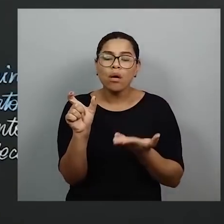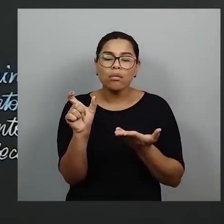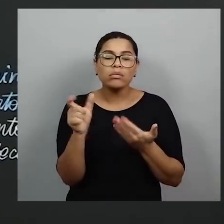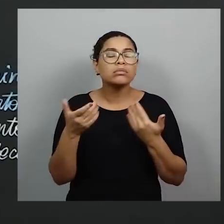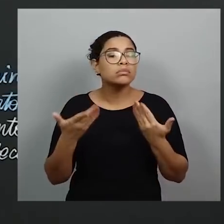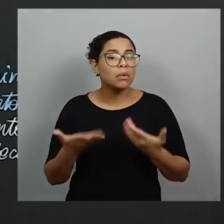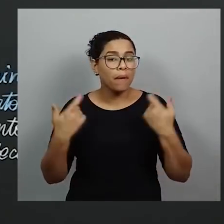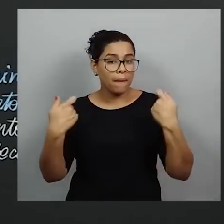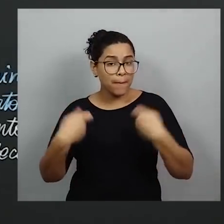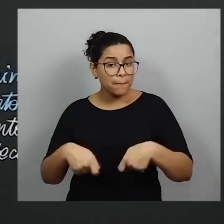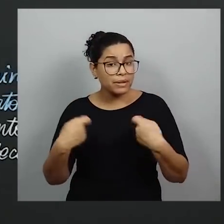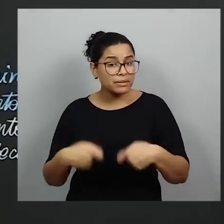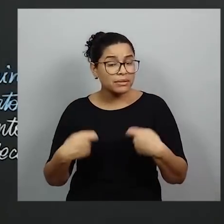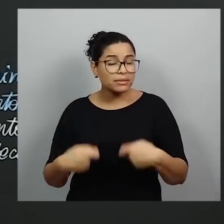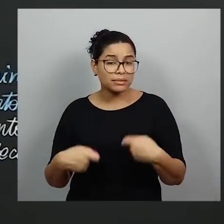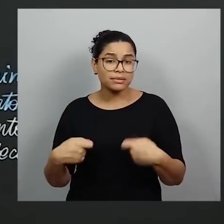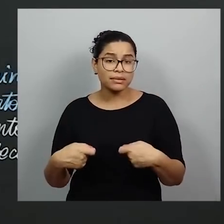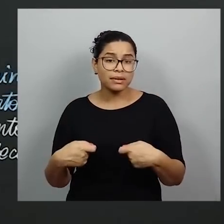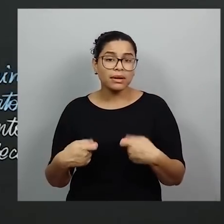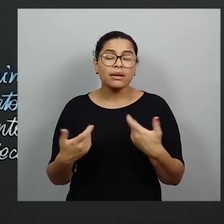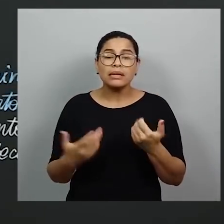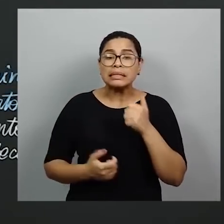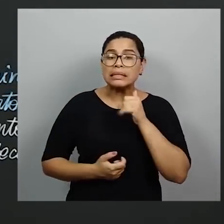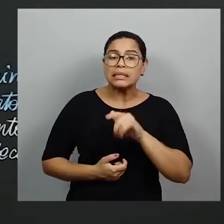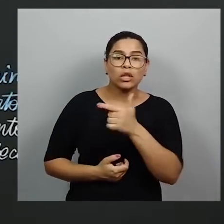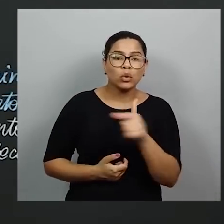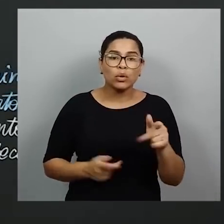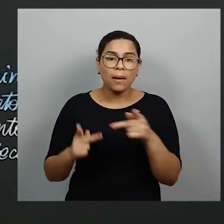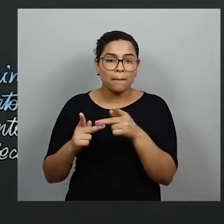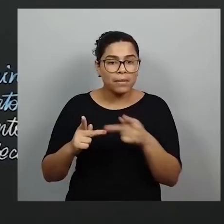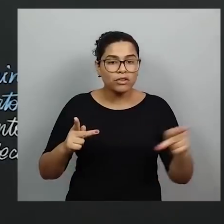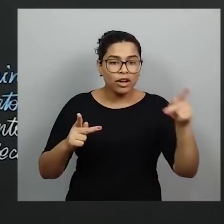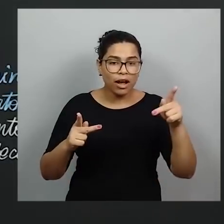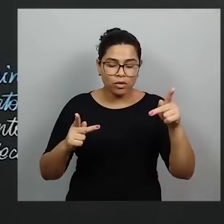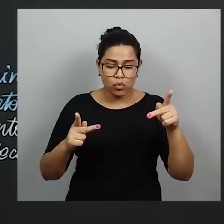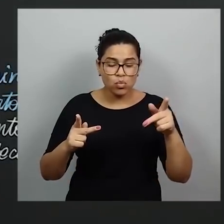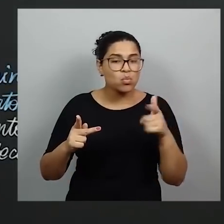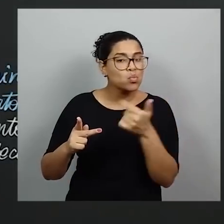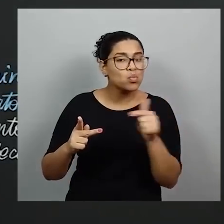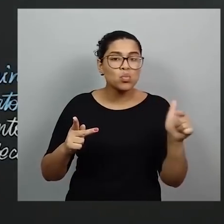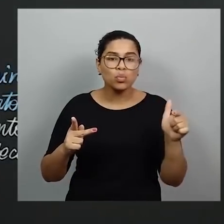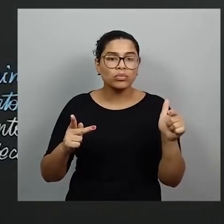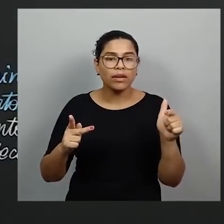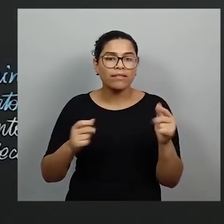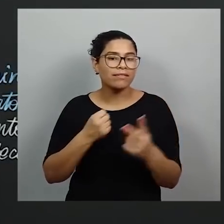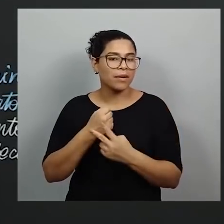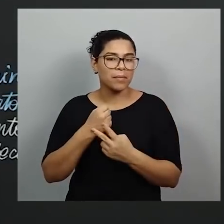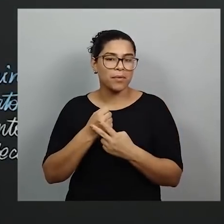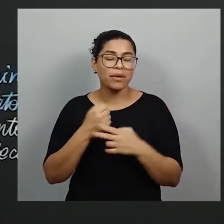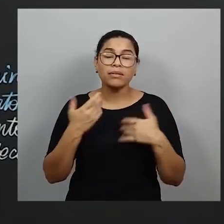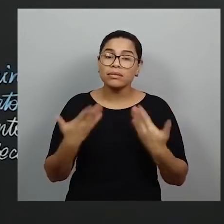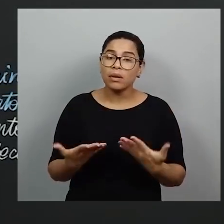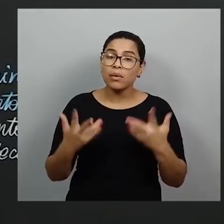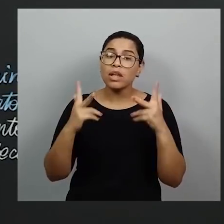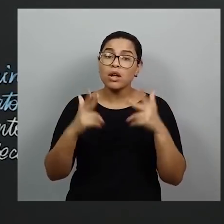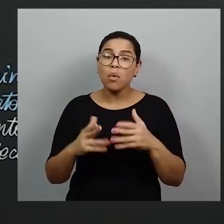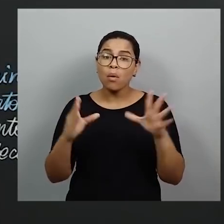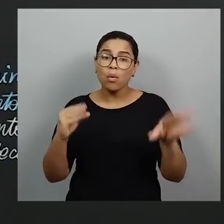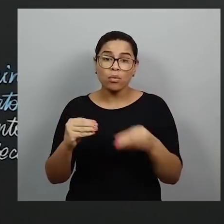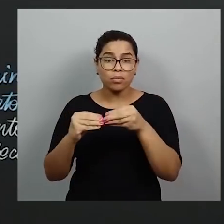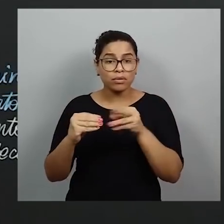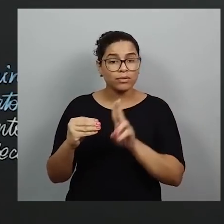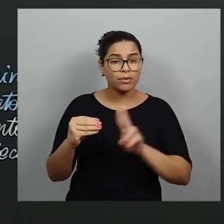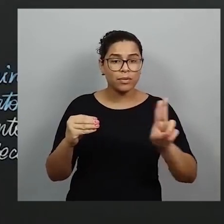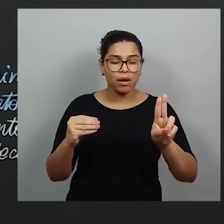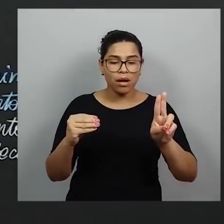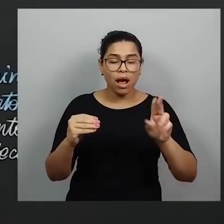é essencial à oração, é essencial porque sem predicado não haveria a presença do verbo, que é o elemento-chave da oração. Assim como o complemento